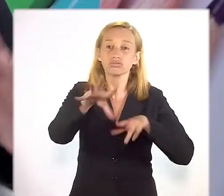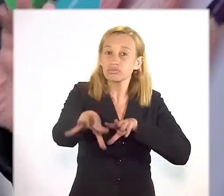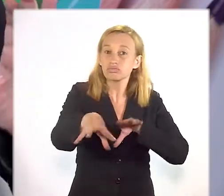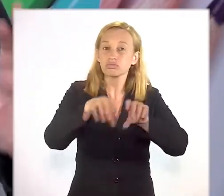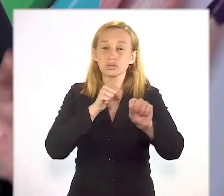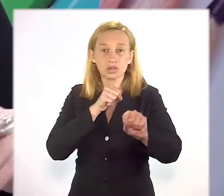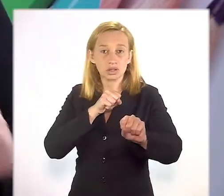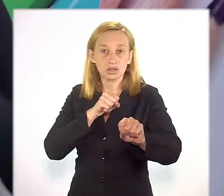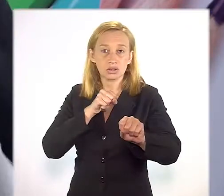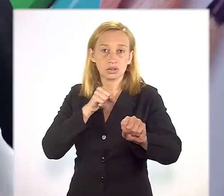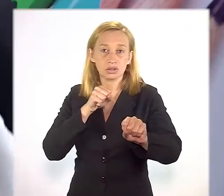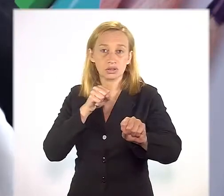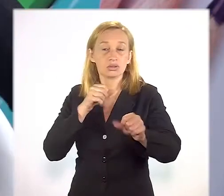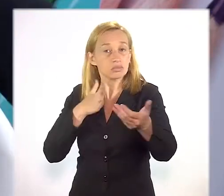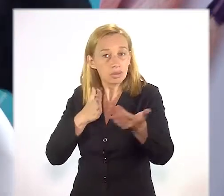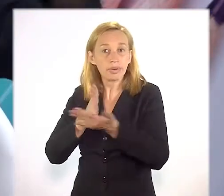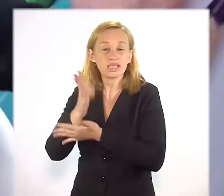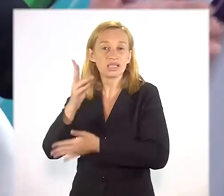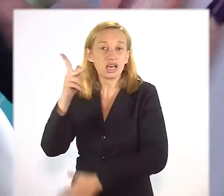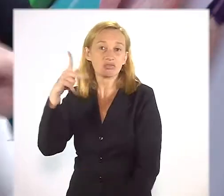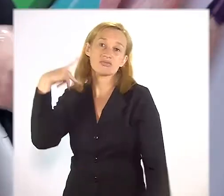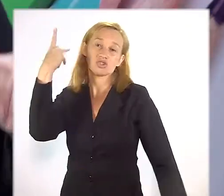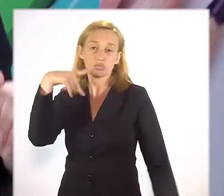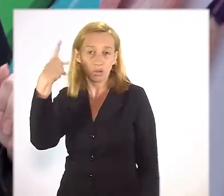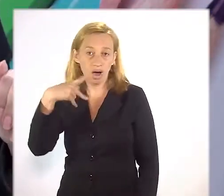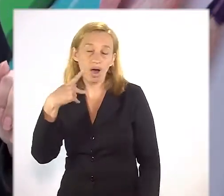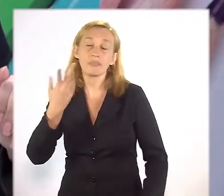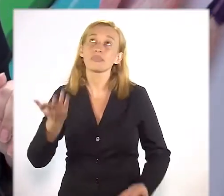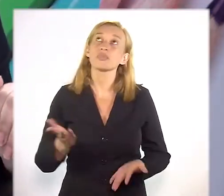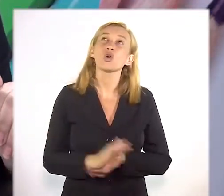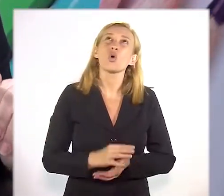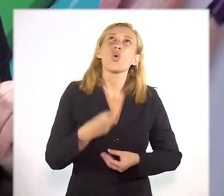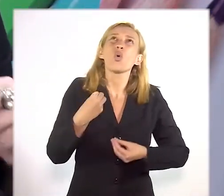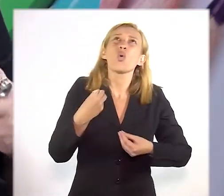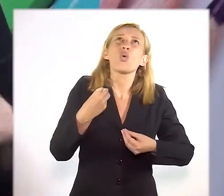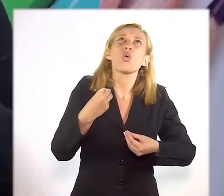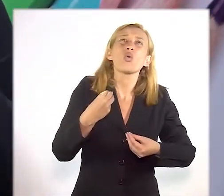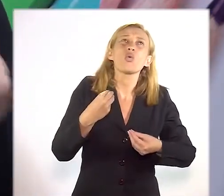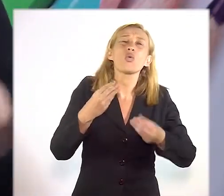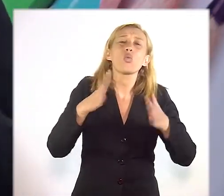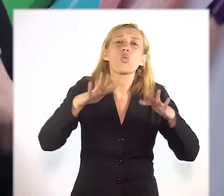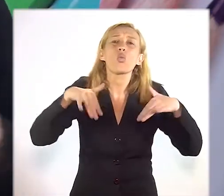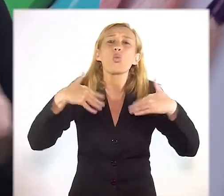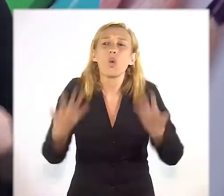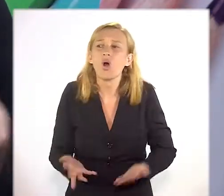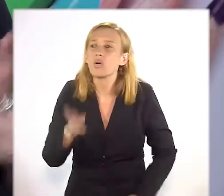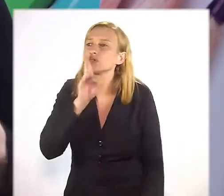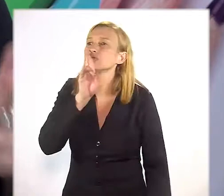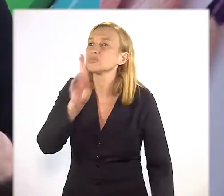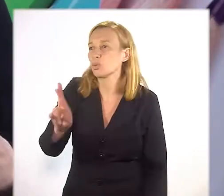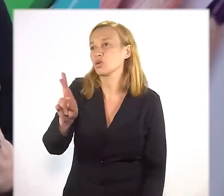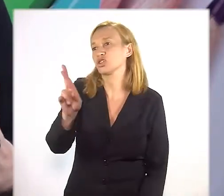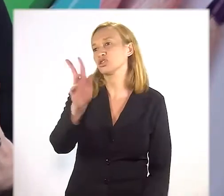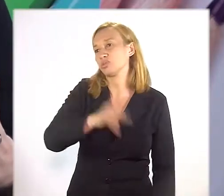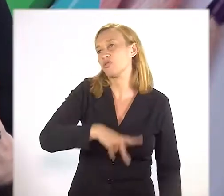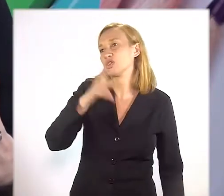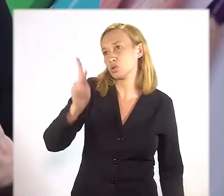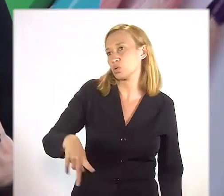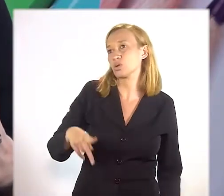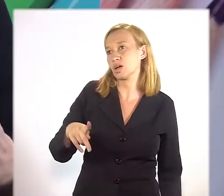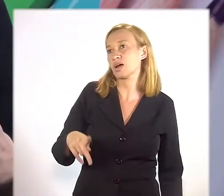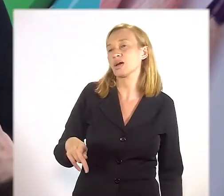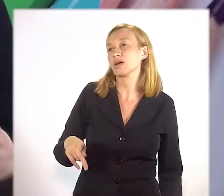para formação, para passar em algum vestibular, né? Qual a resposta